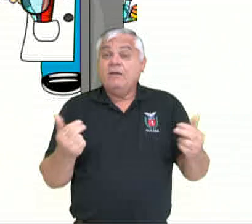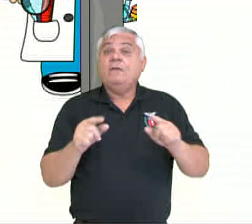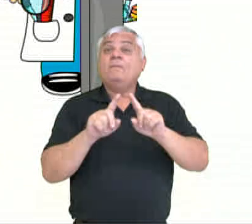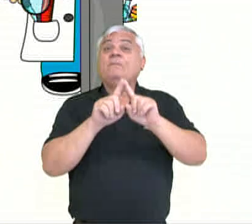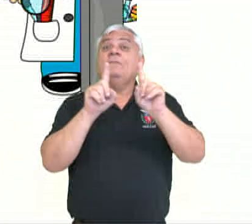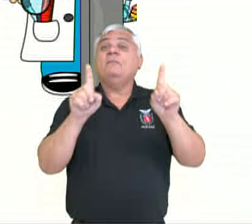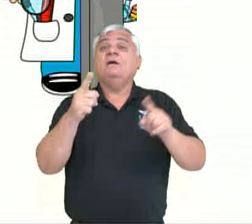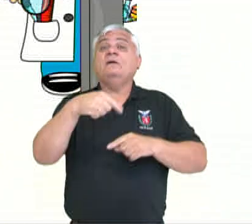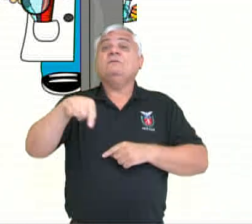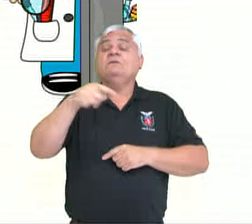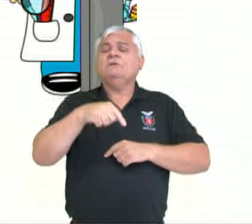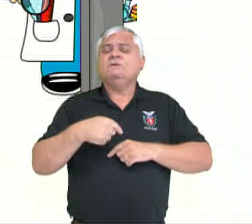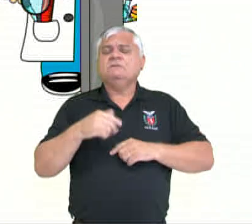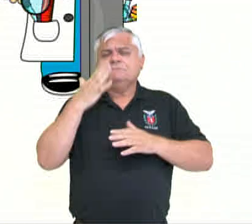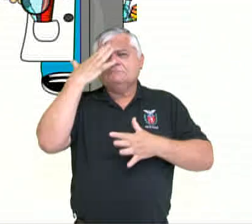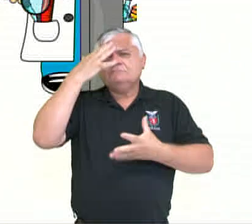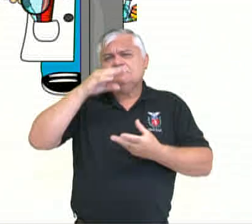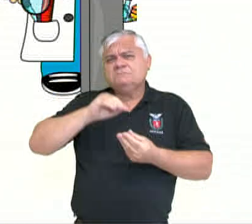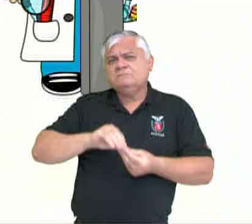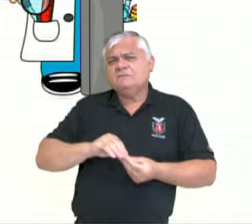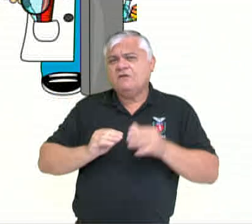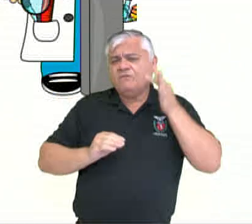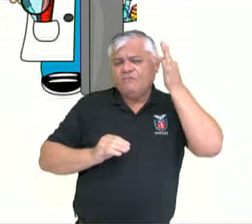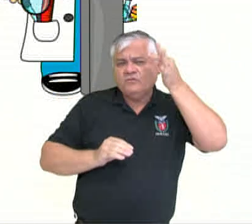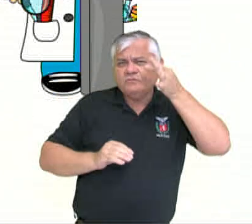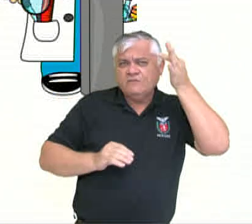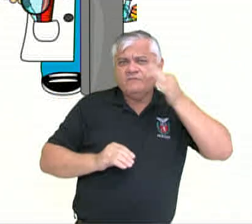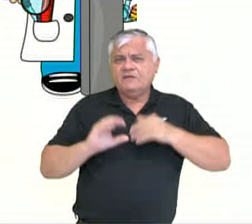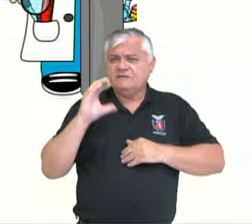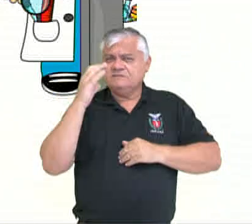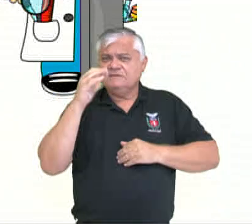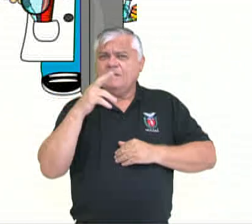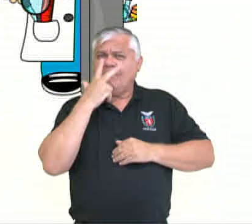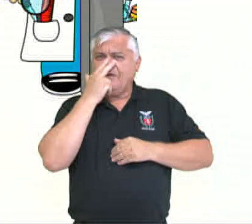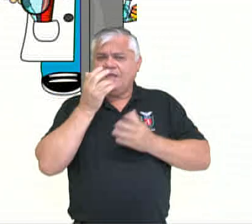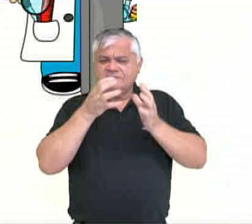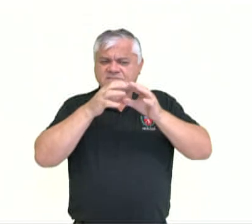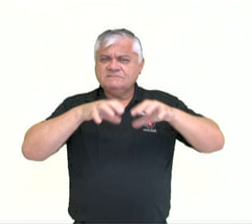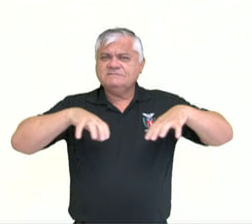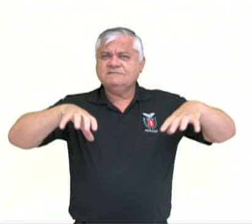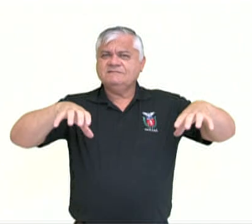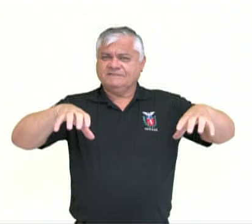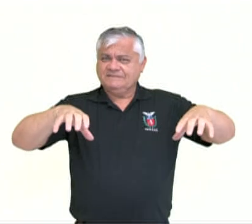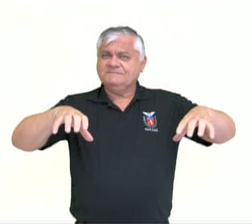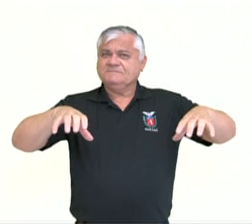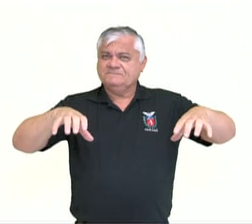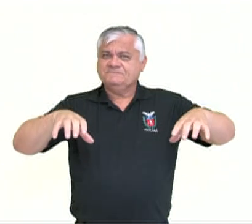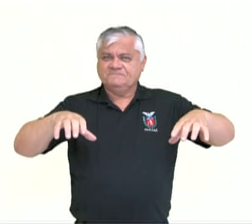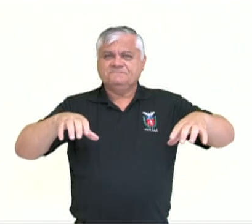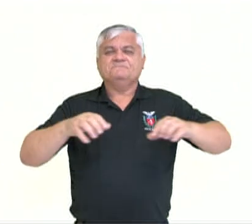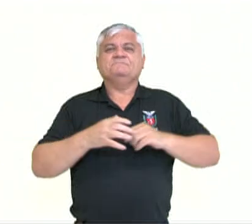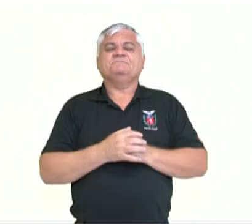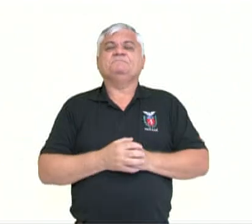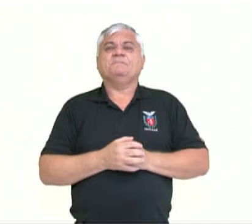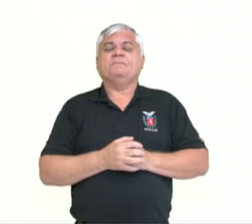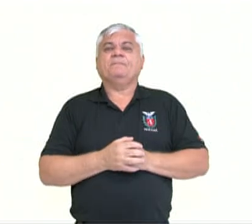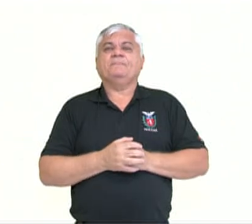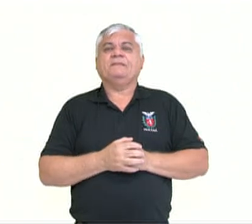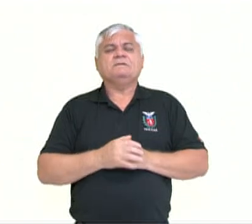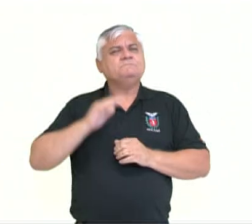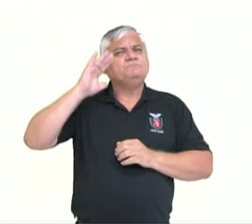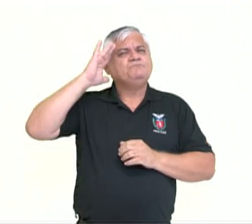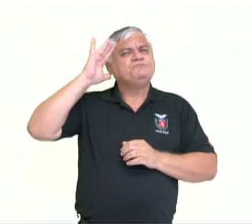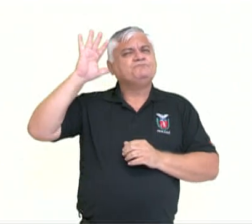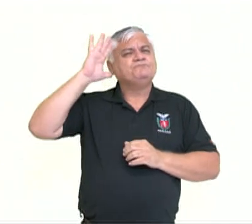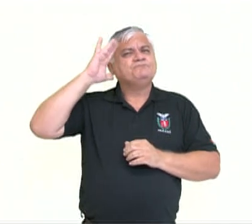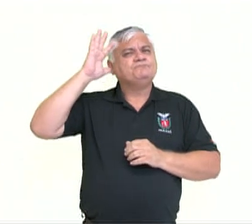compreendemos filosofia e ciência como coisas distintas. Vamos entender melhor isso aí. Para refletir, pessoal, eu